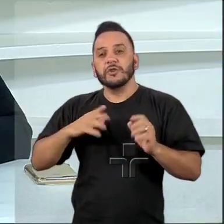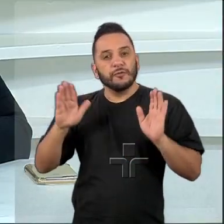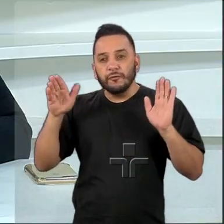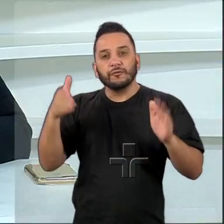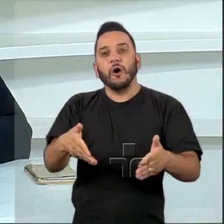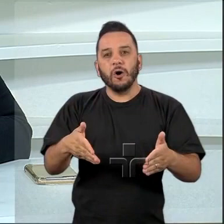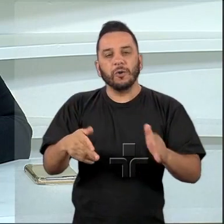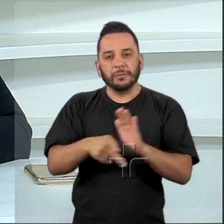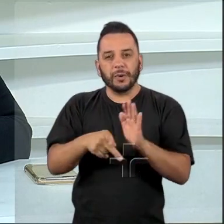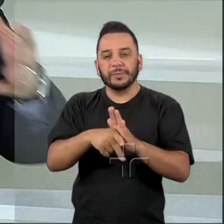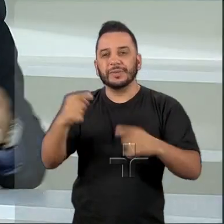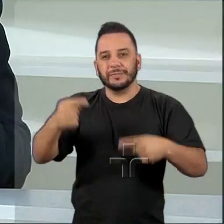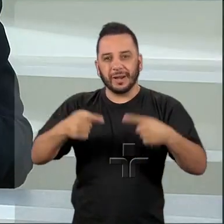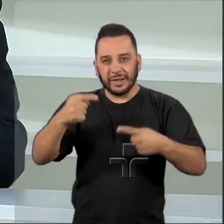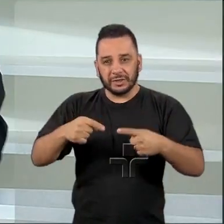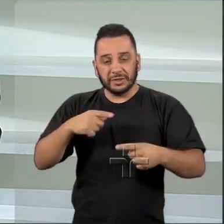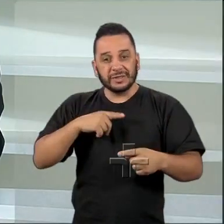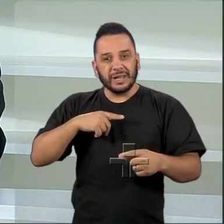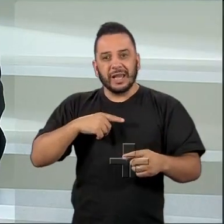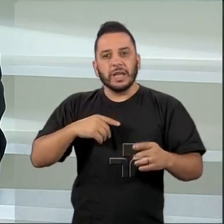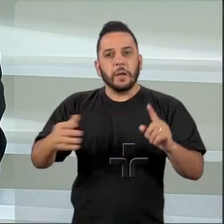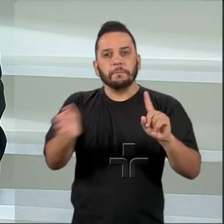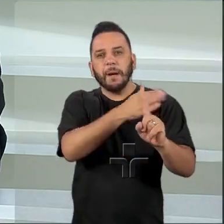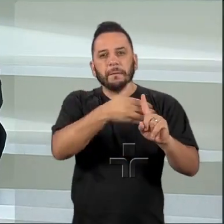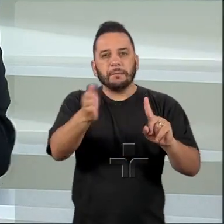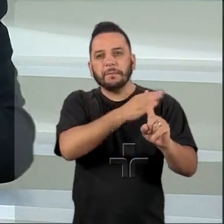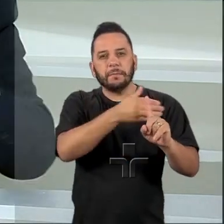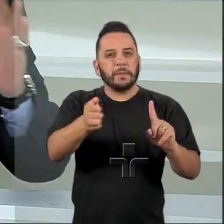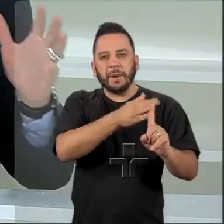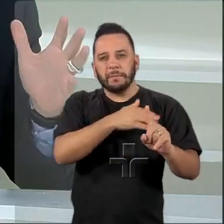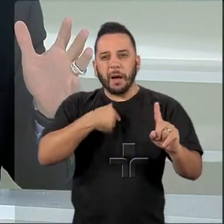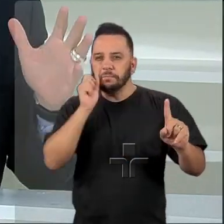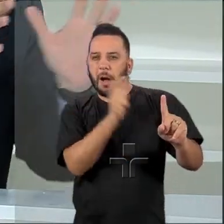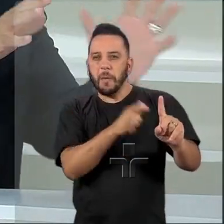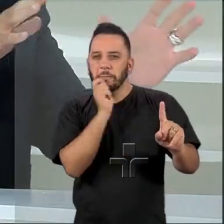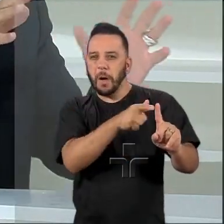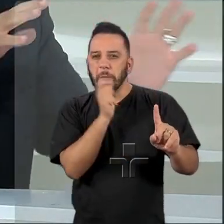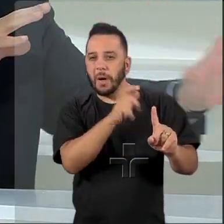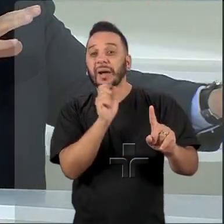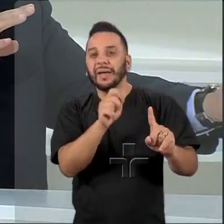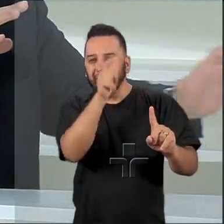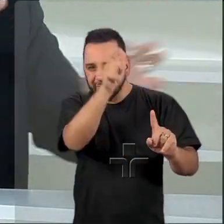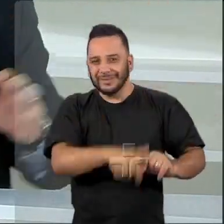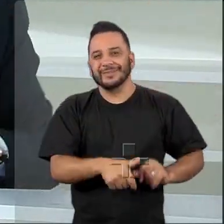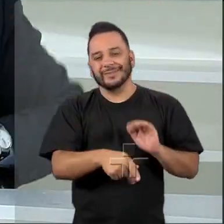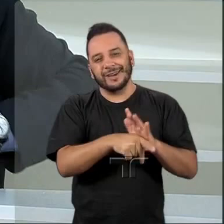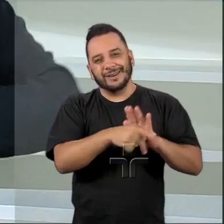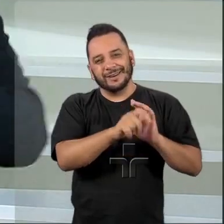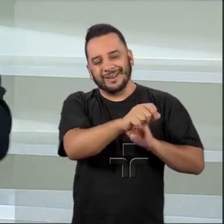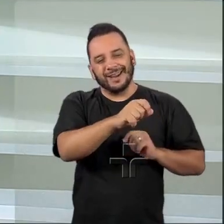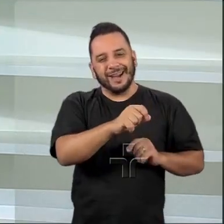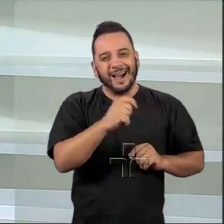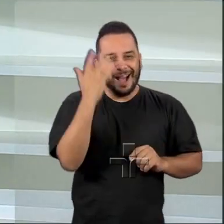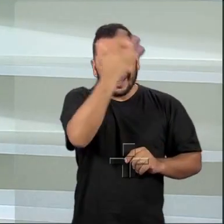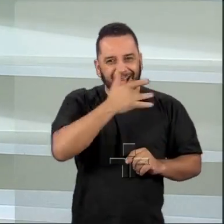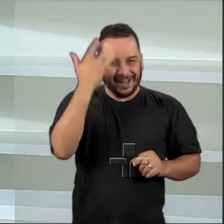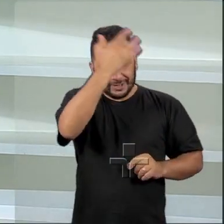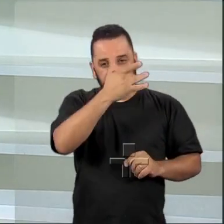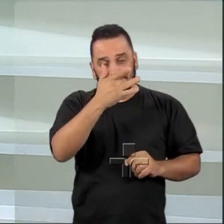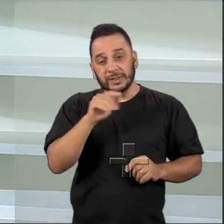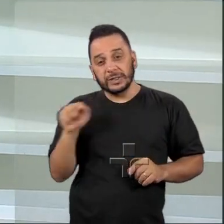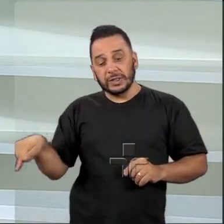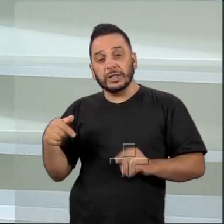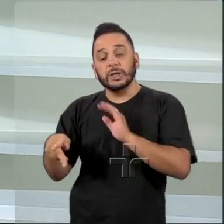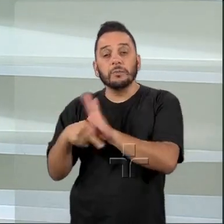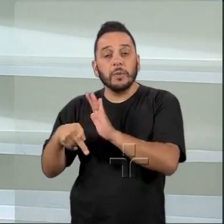debates, né? Quem apanha de todo mundo é o Haddad. Né? E o Bolsonaro está à parte vendo isso. Esses fatores